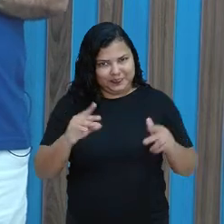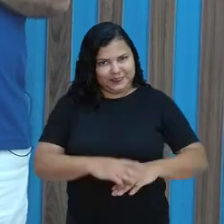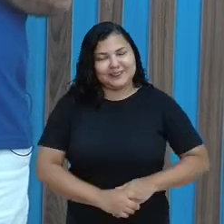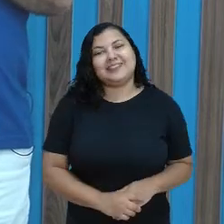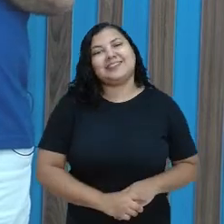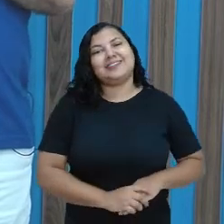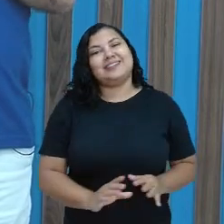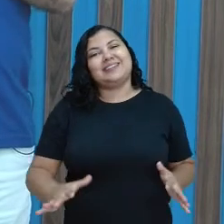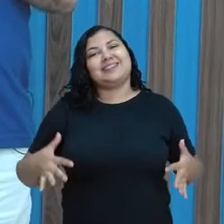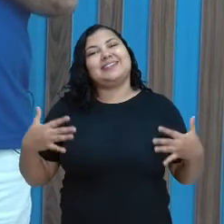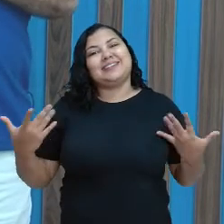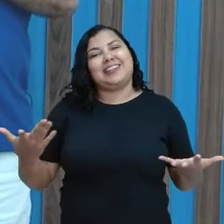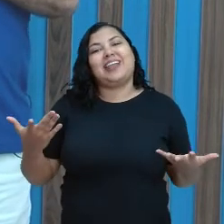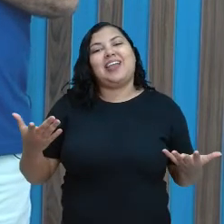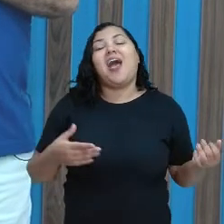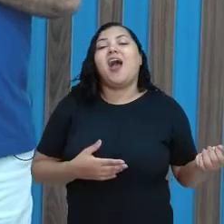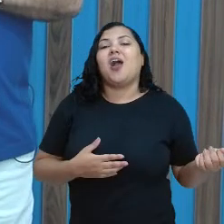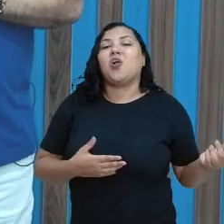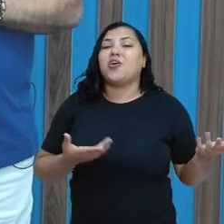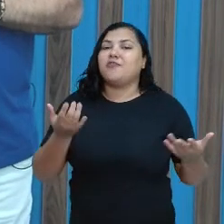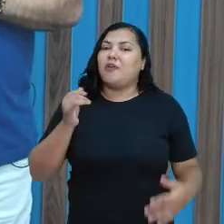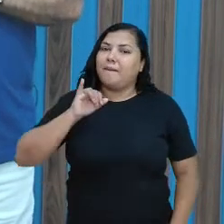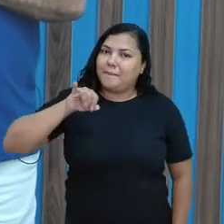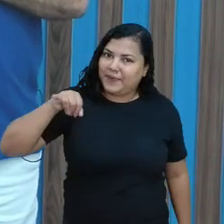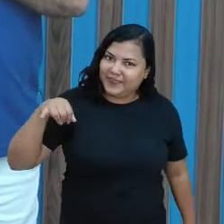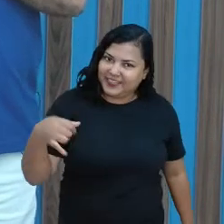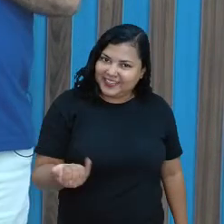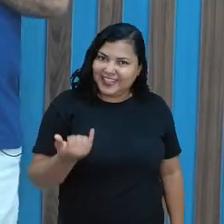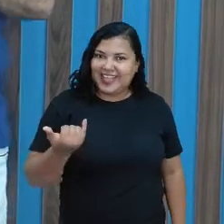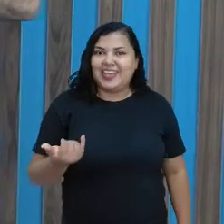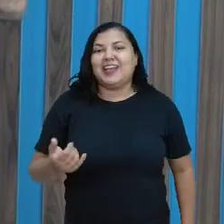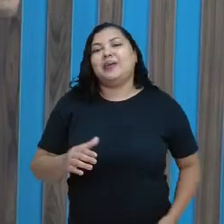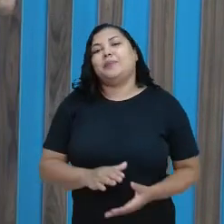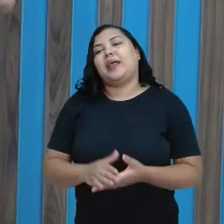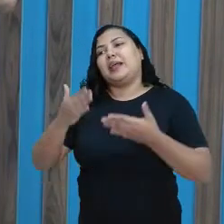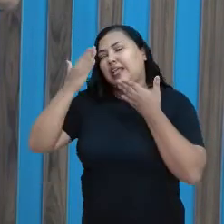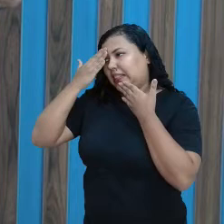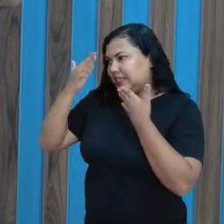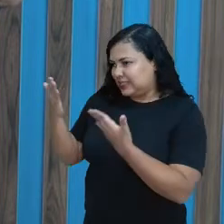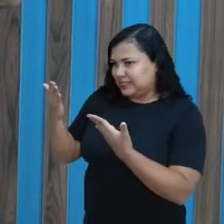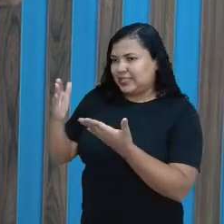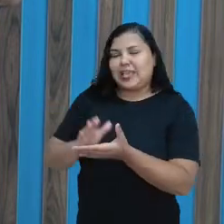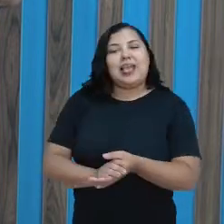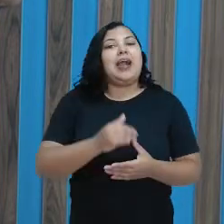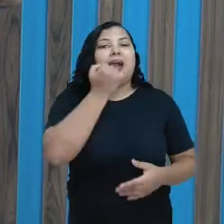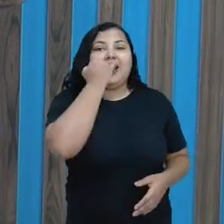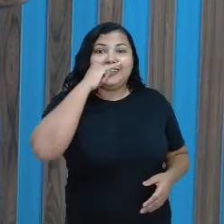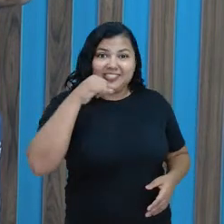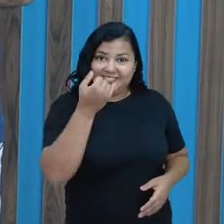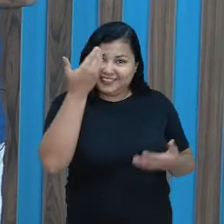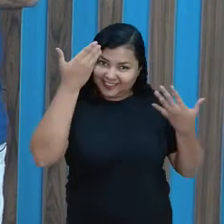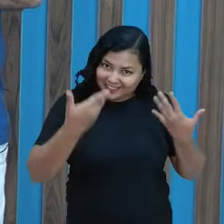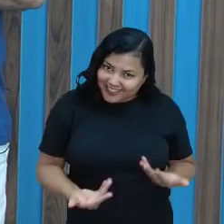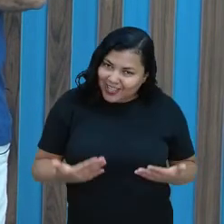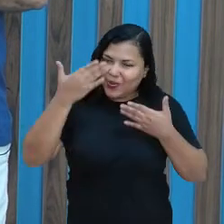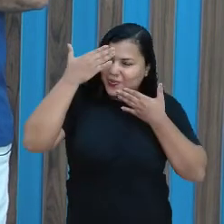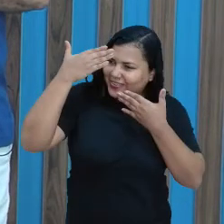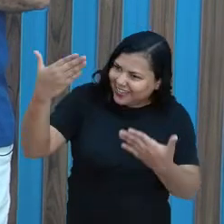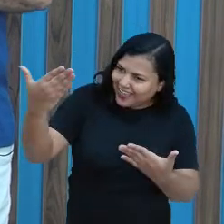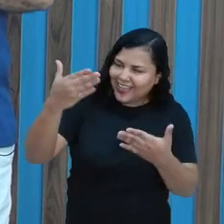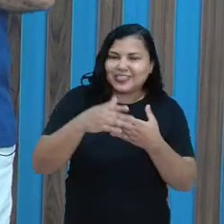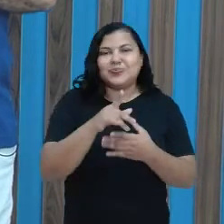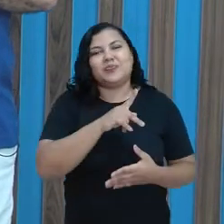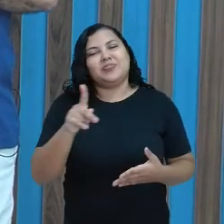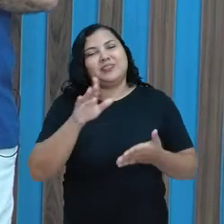ok? Então, eu vou aproveitar aqui para mais uma vez agradecer a Jéssica. Muito obrigado,